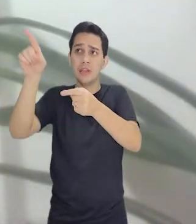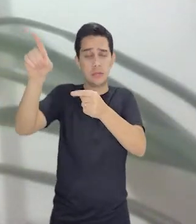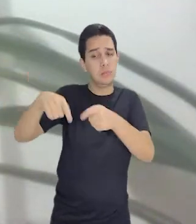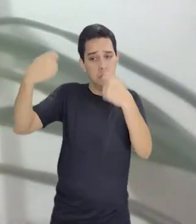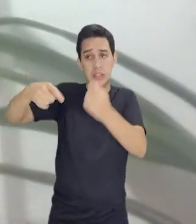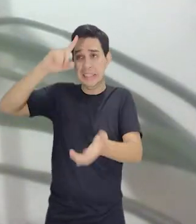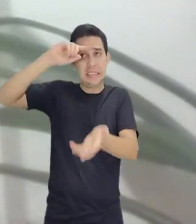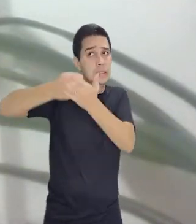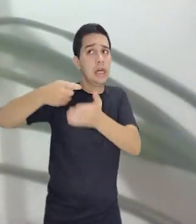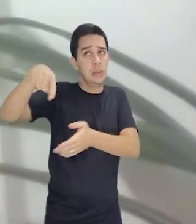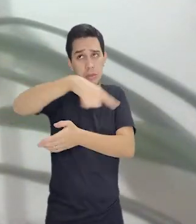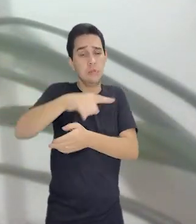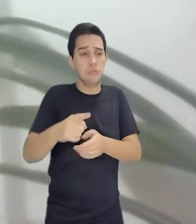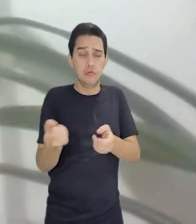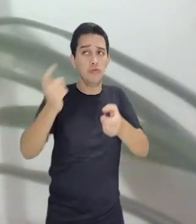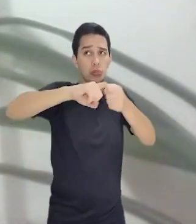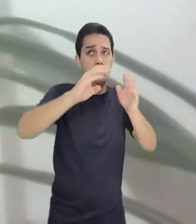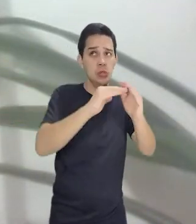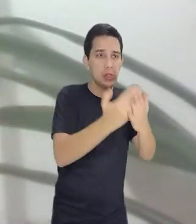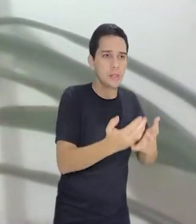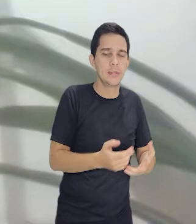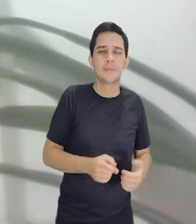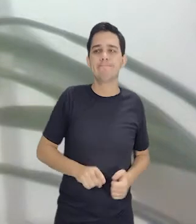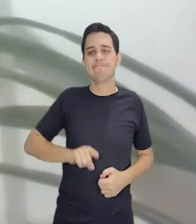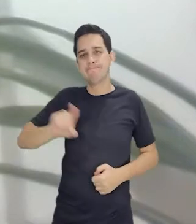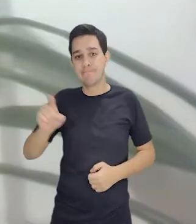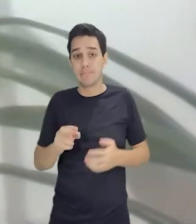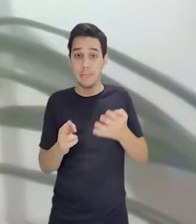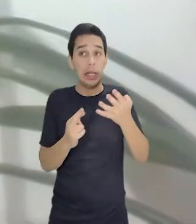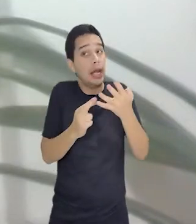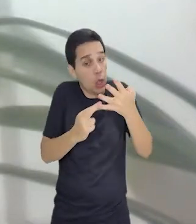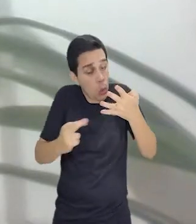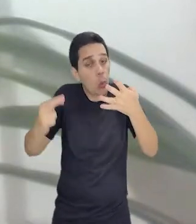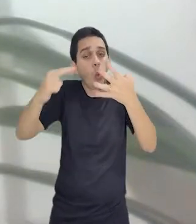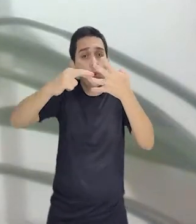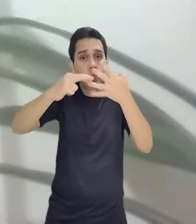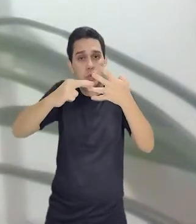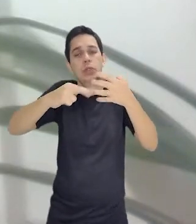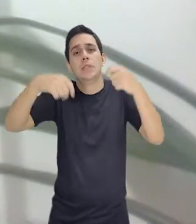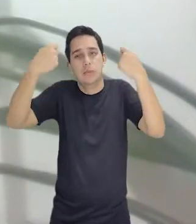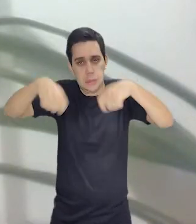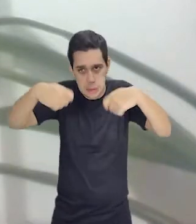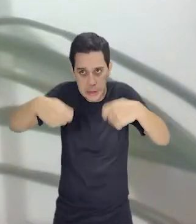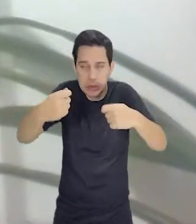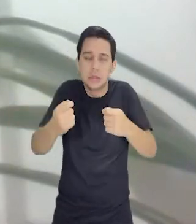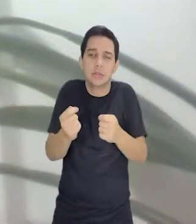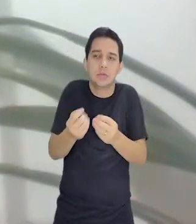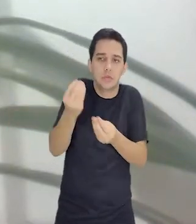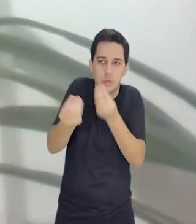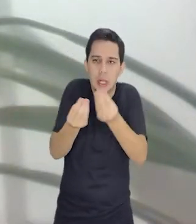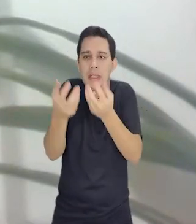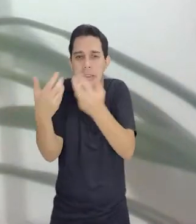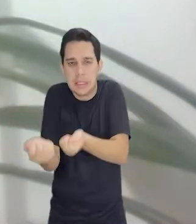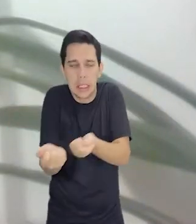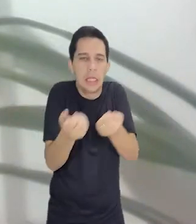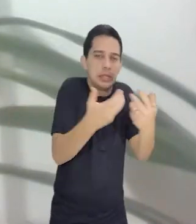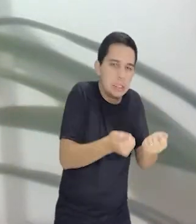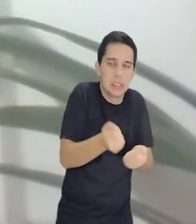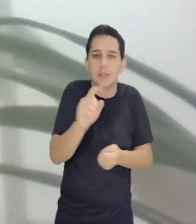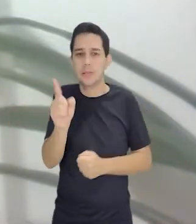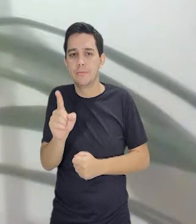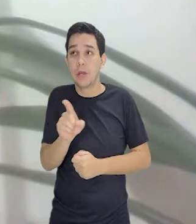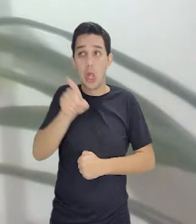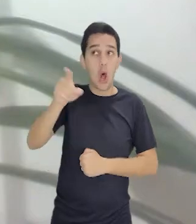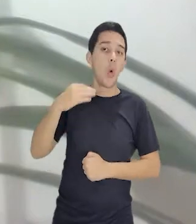da interposição do recurso de agravo de instrumento, que é um recurso protocolado em primeiro grau, mas processado perante o tribunal.